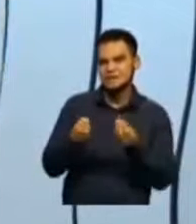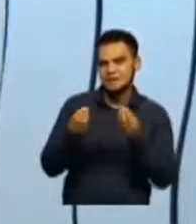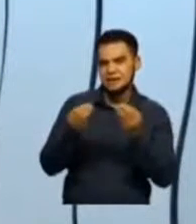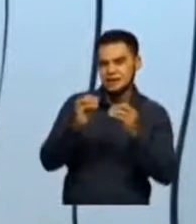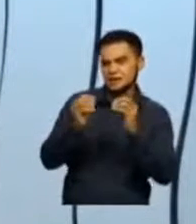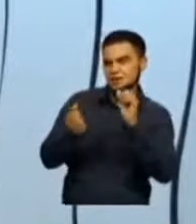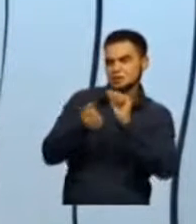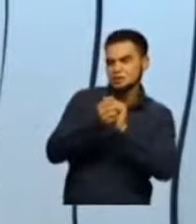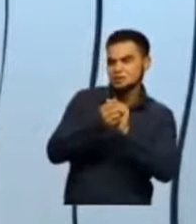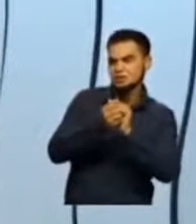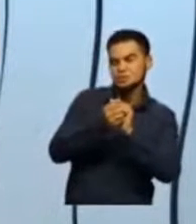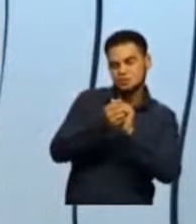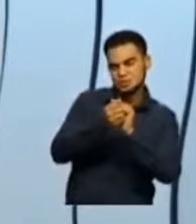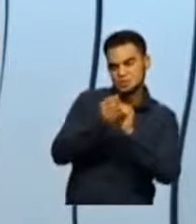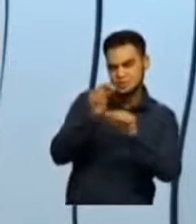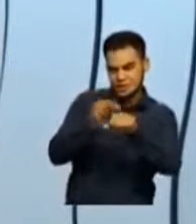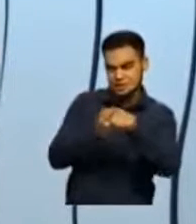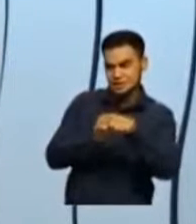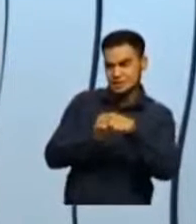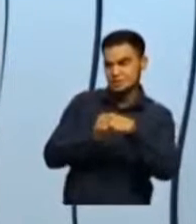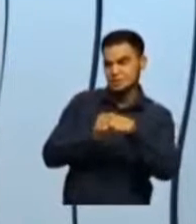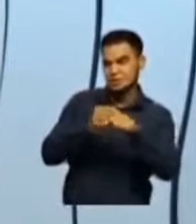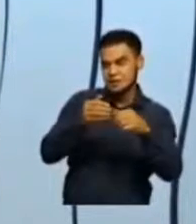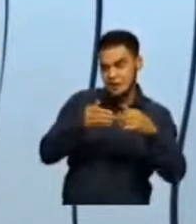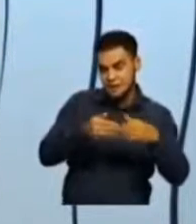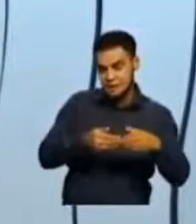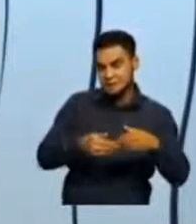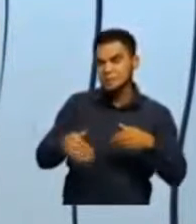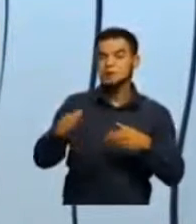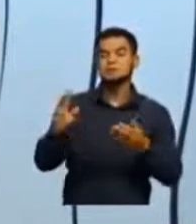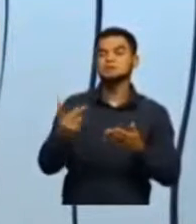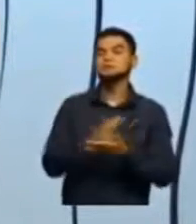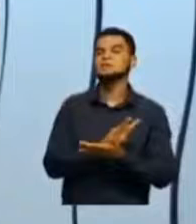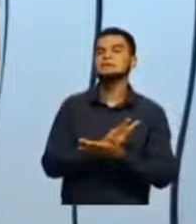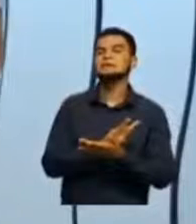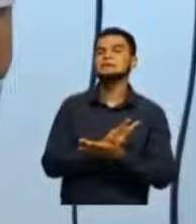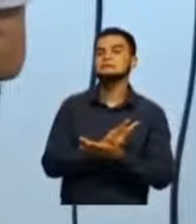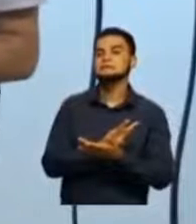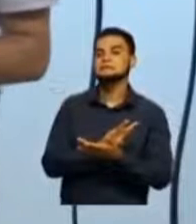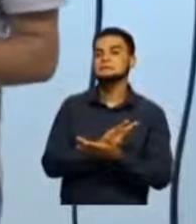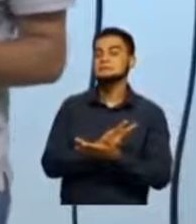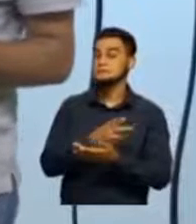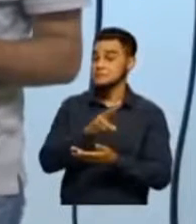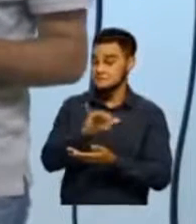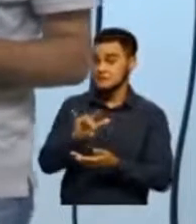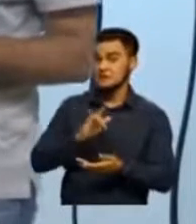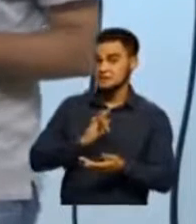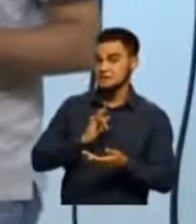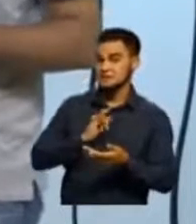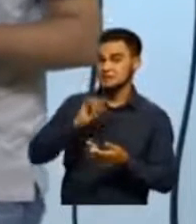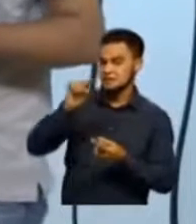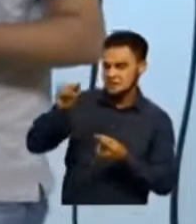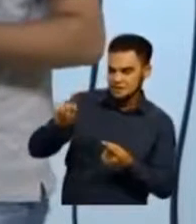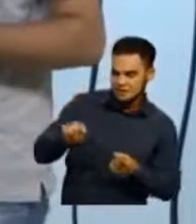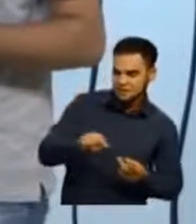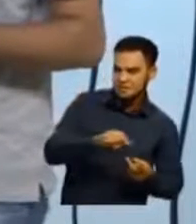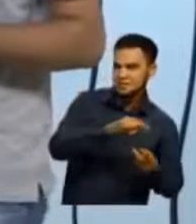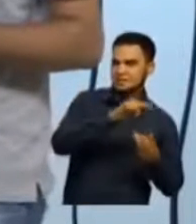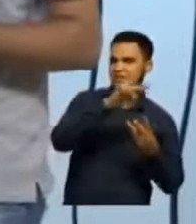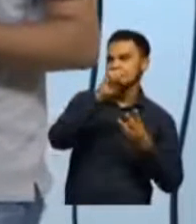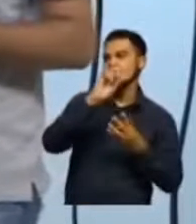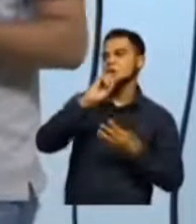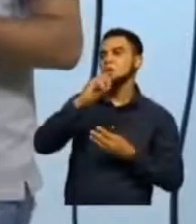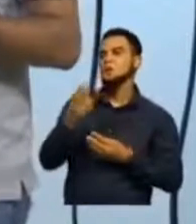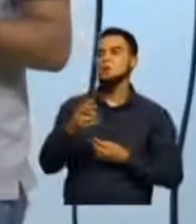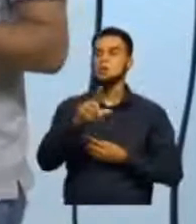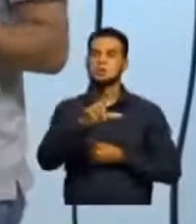célula. E a partir daí, então, é que vai acontecer ou o ciclo lítico ou o lisogênico.